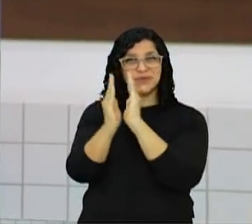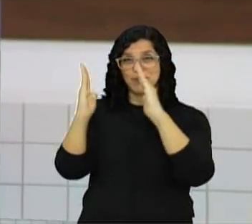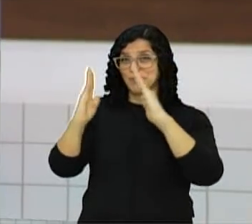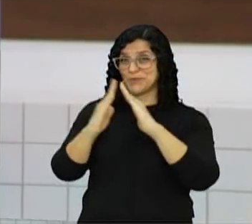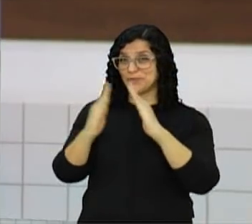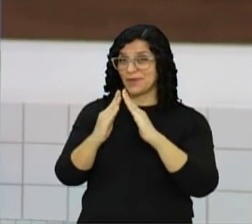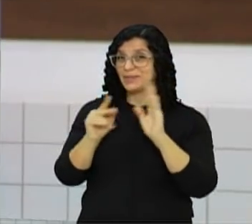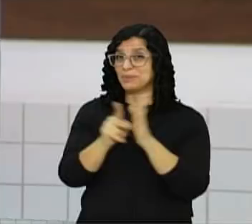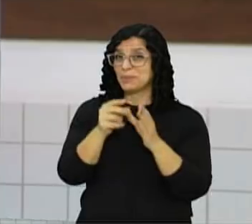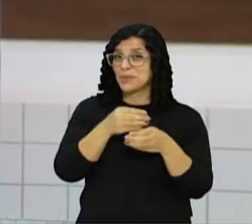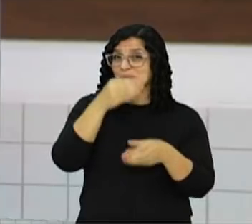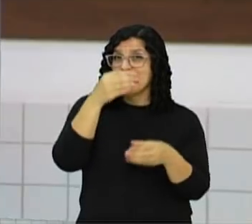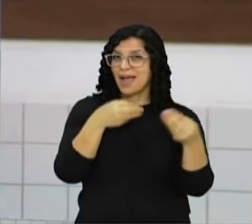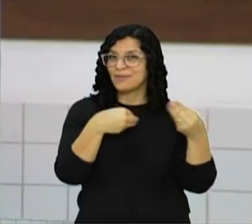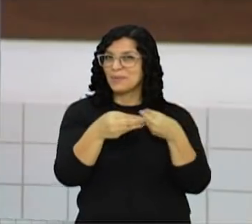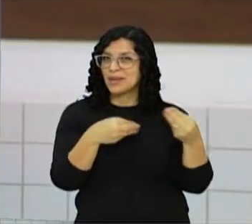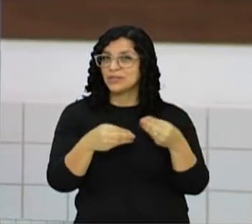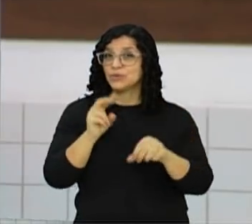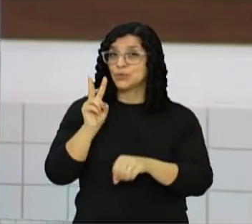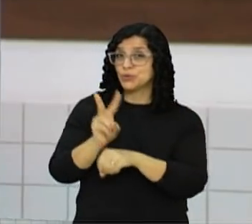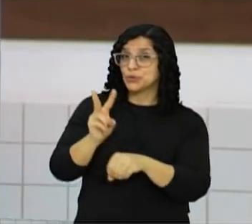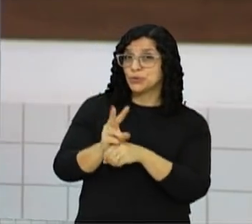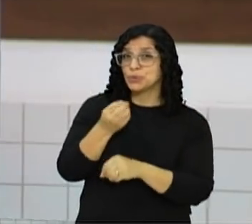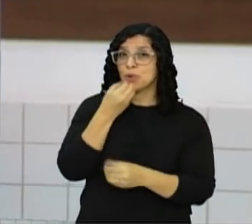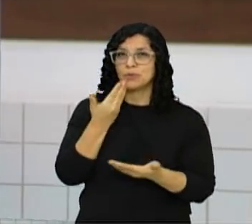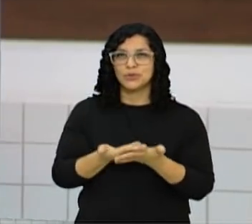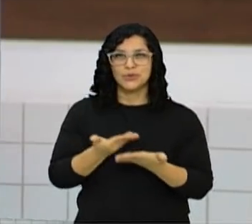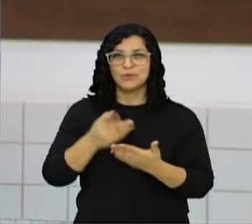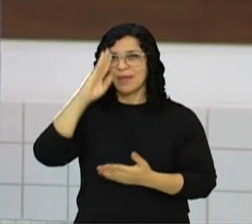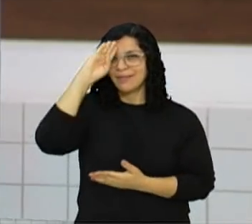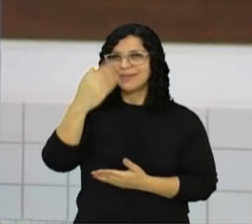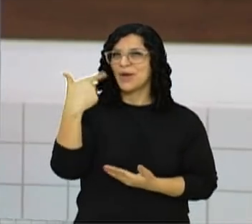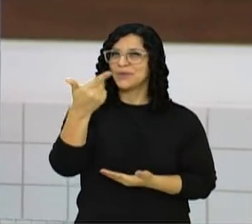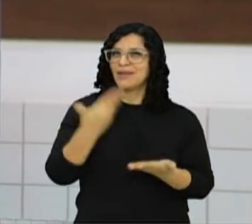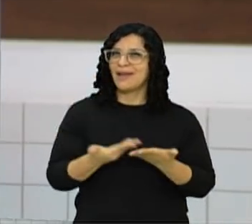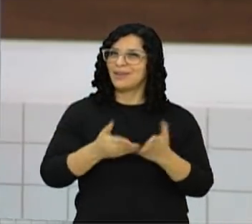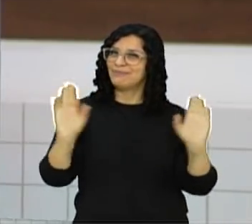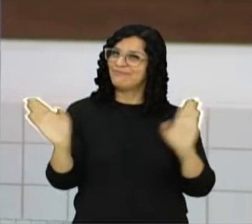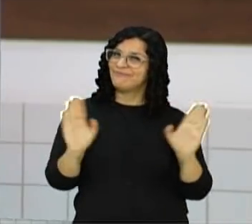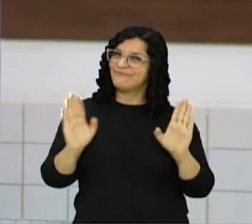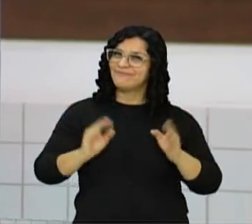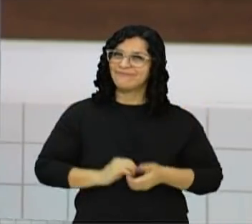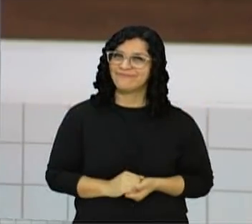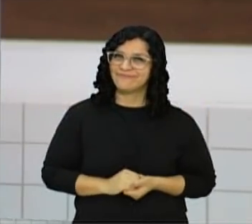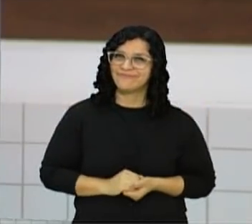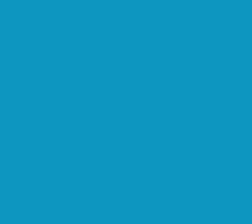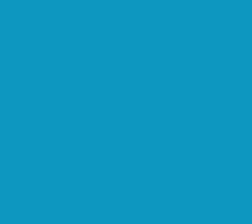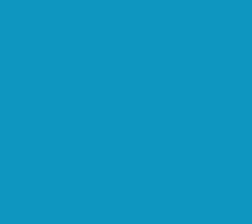garrafa PET. Se cuidem, bons estudos e até a nossa próxima aula Paraná. Tchau, tchau!